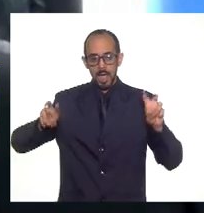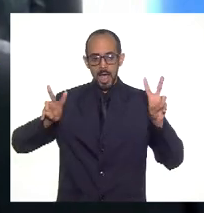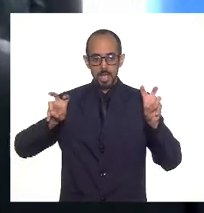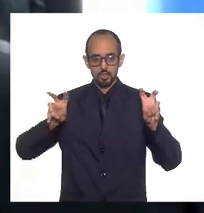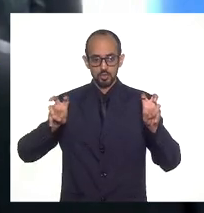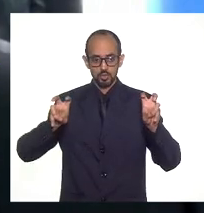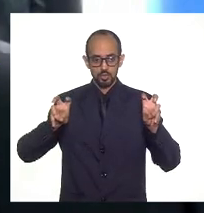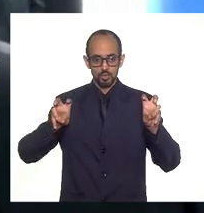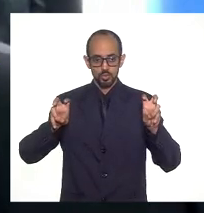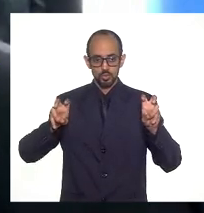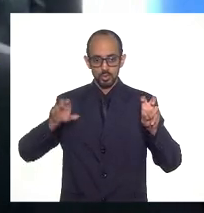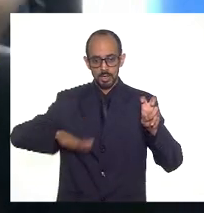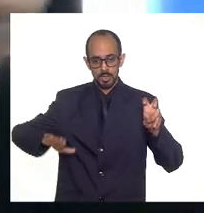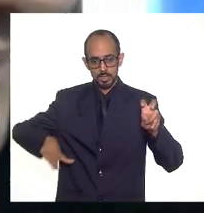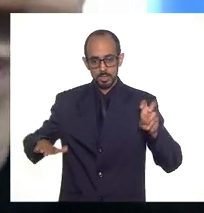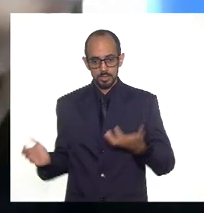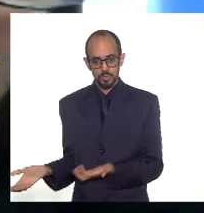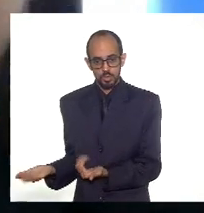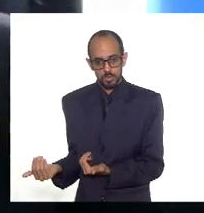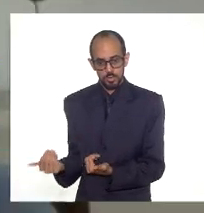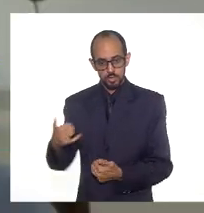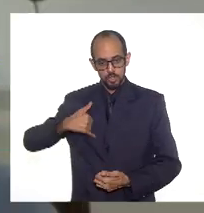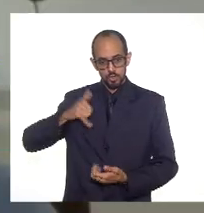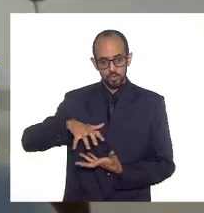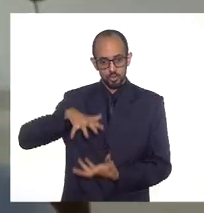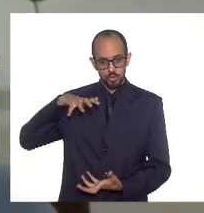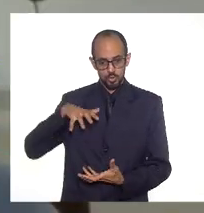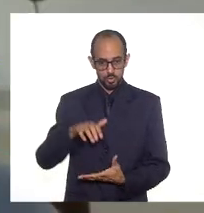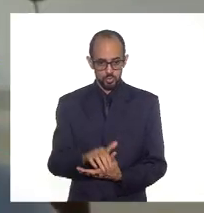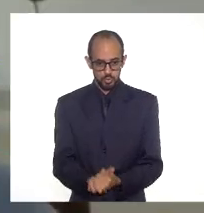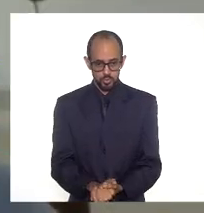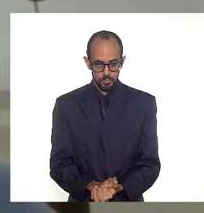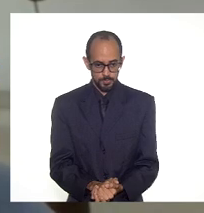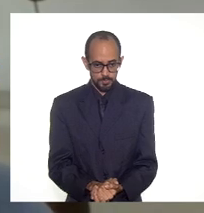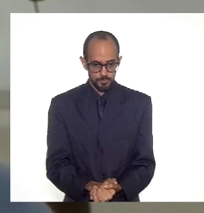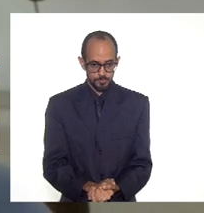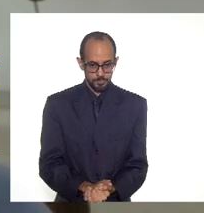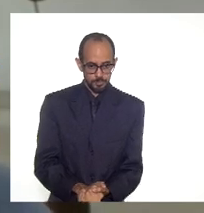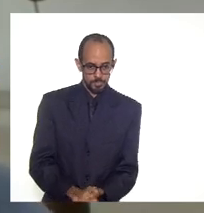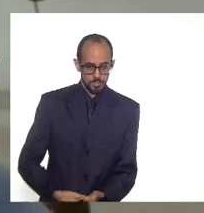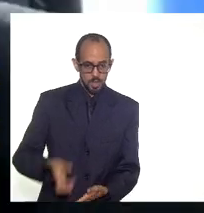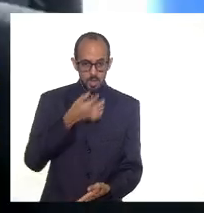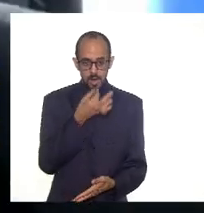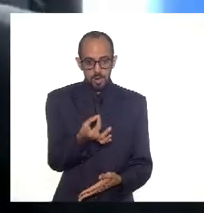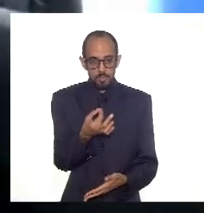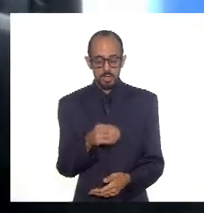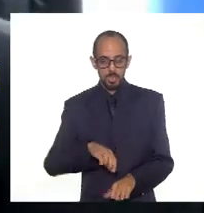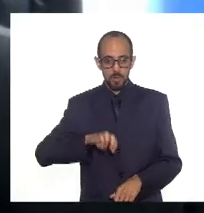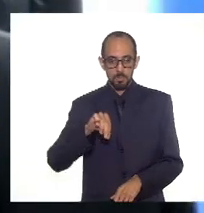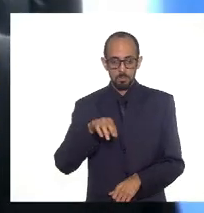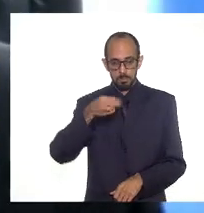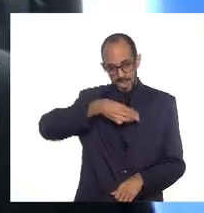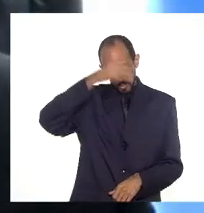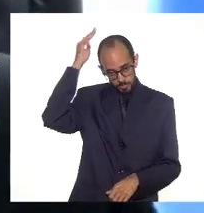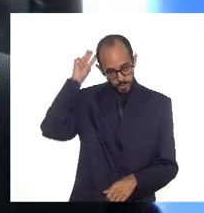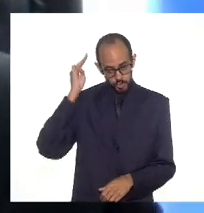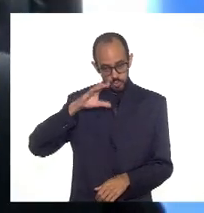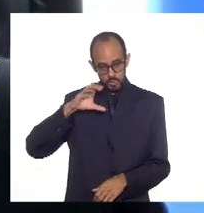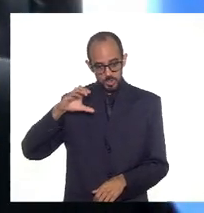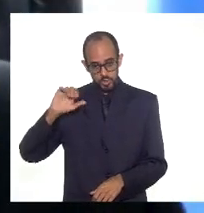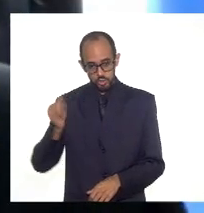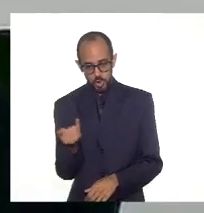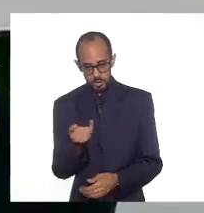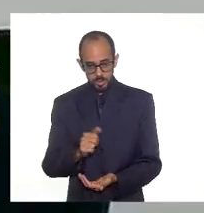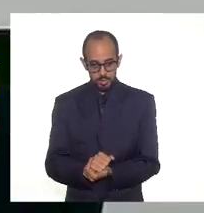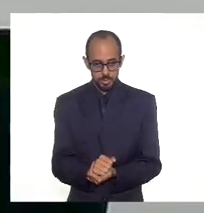do adolescente e do idoso. Para emitir parecer pela CCJ, deputado Márcio Pacheco. Senhor presidente, parecer